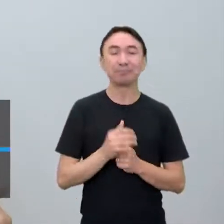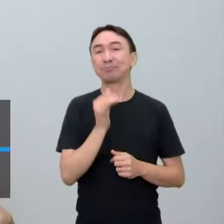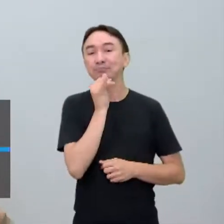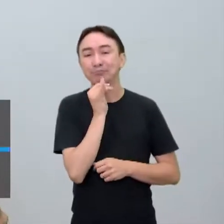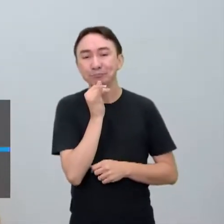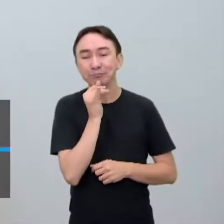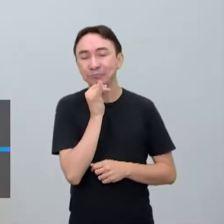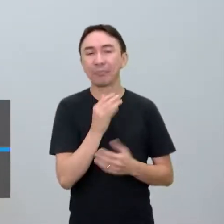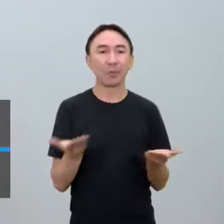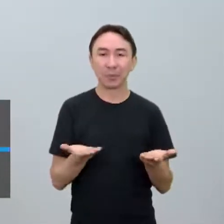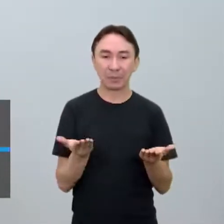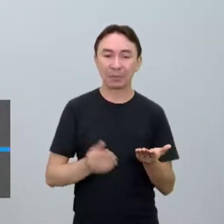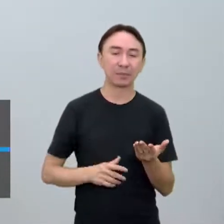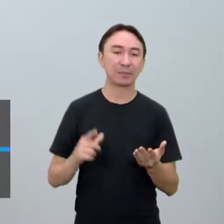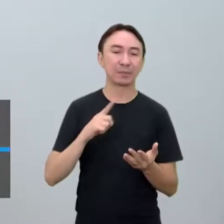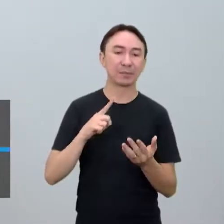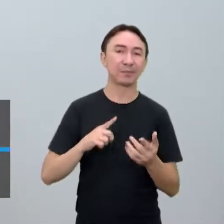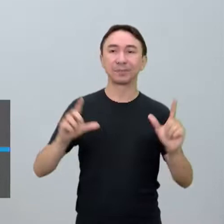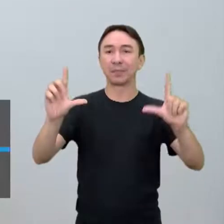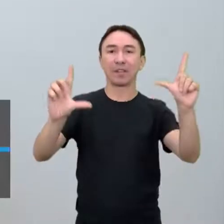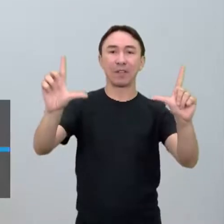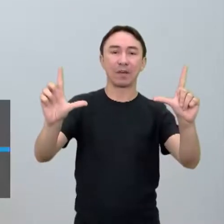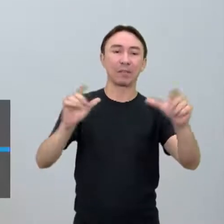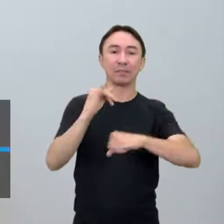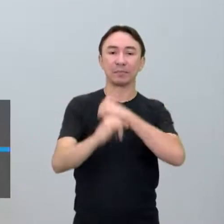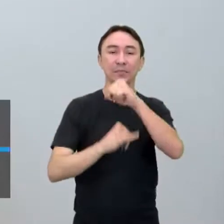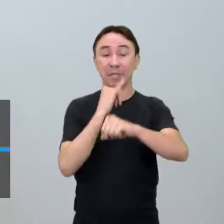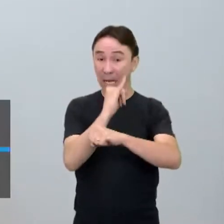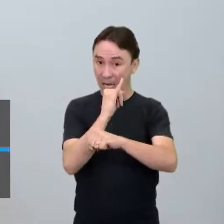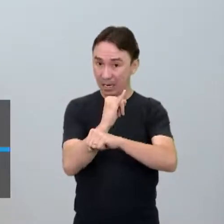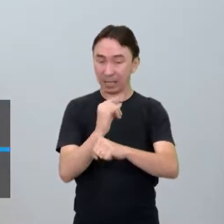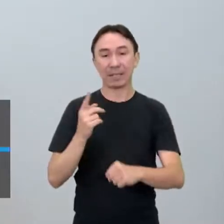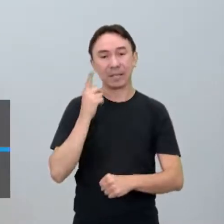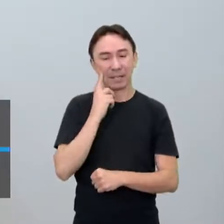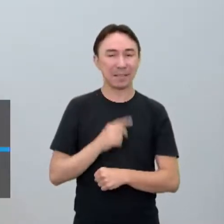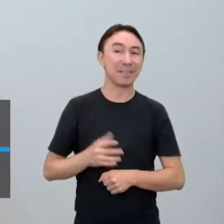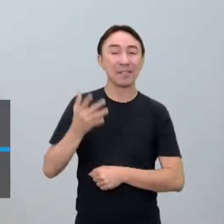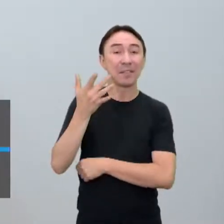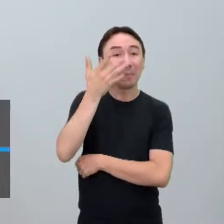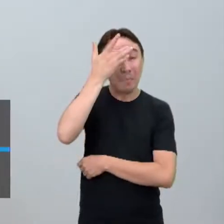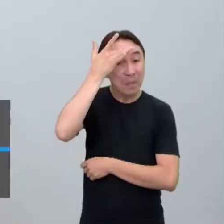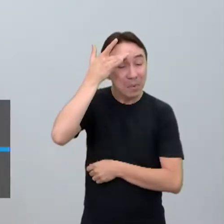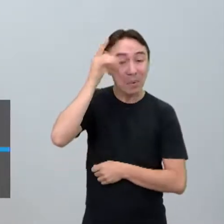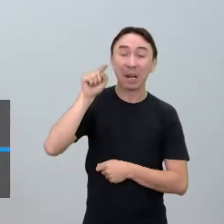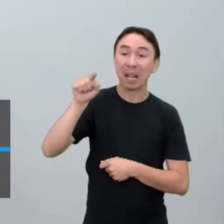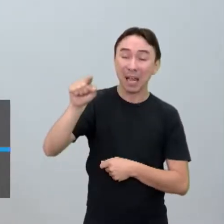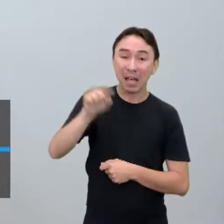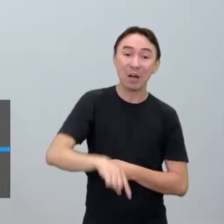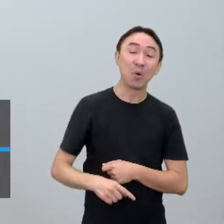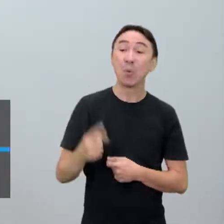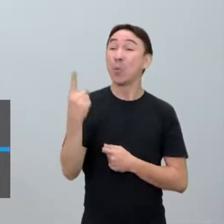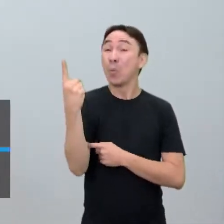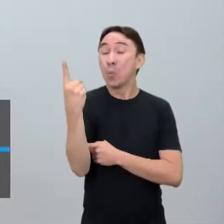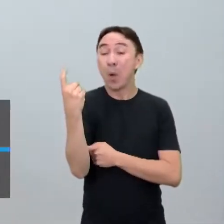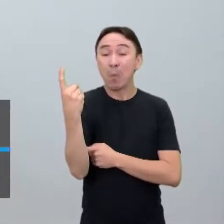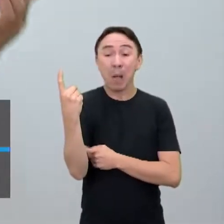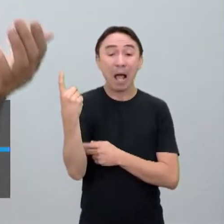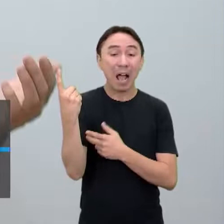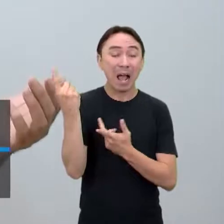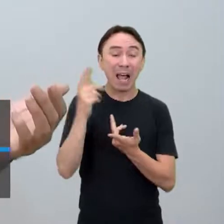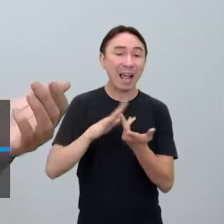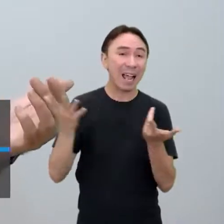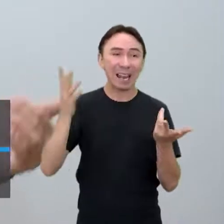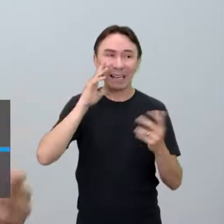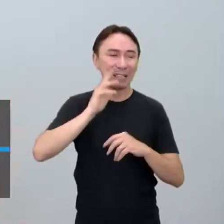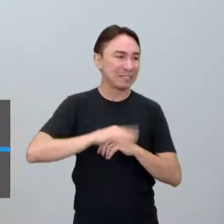grande mídia, eles pegarem situações de exceção nessa mobilidade social e colocarem como uma escolha